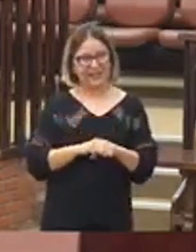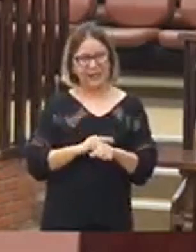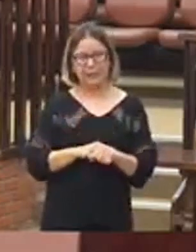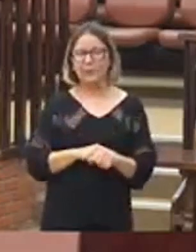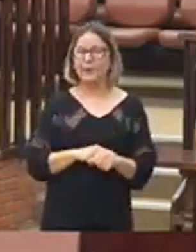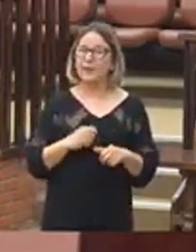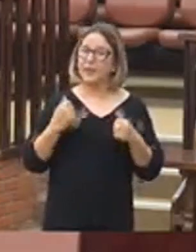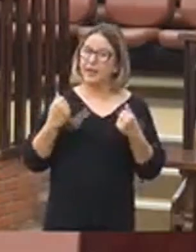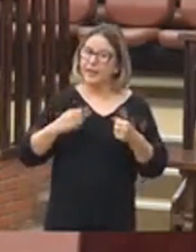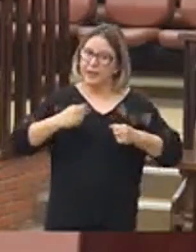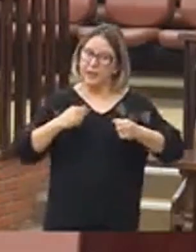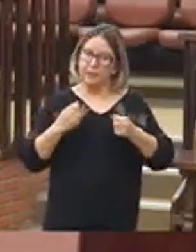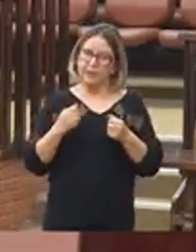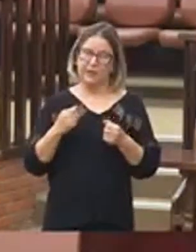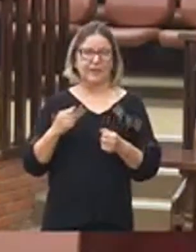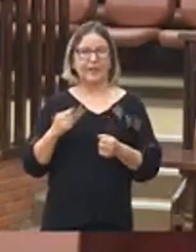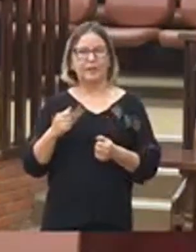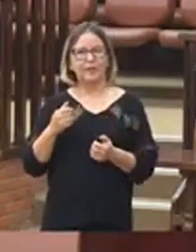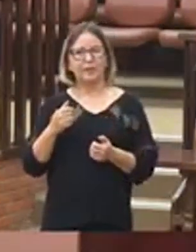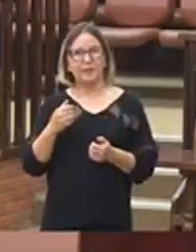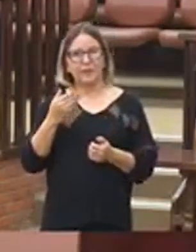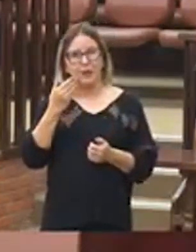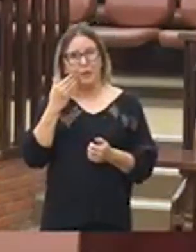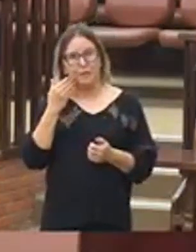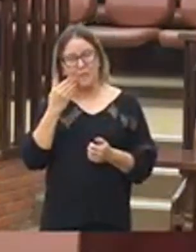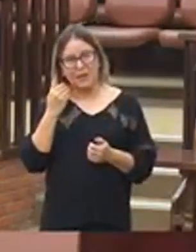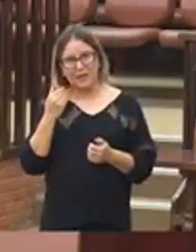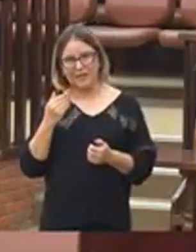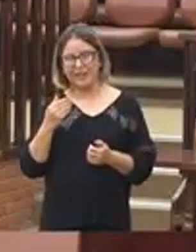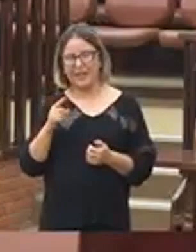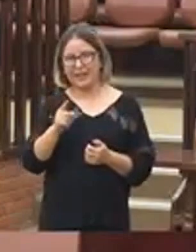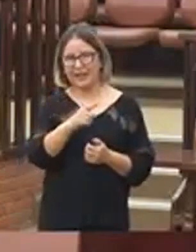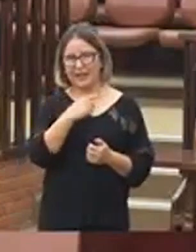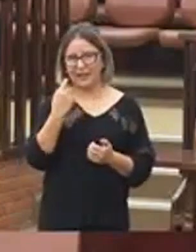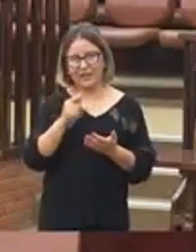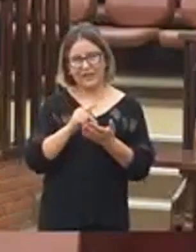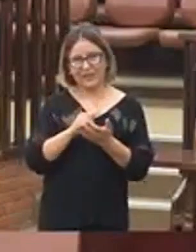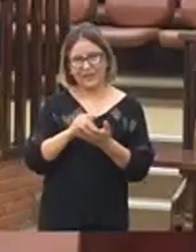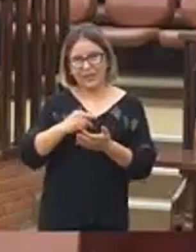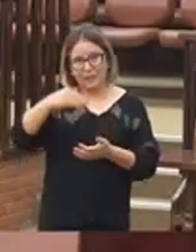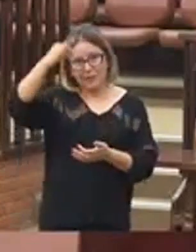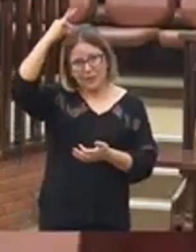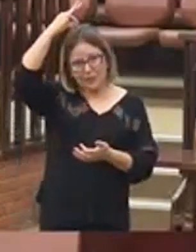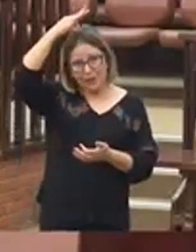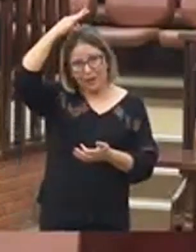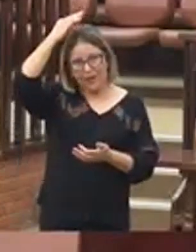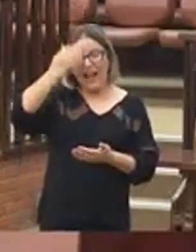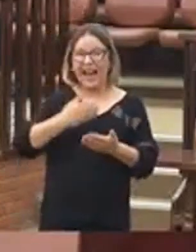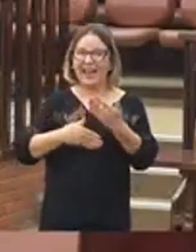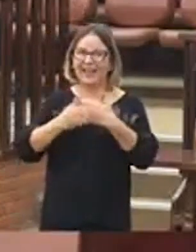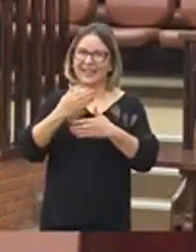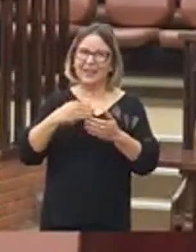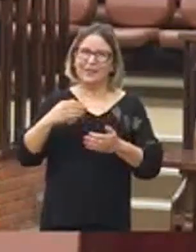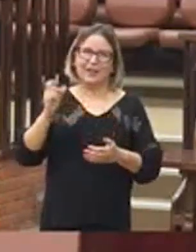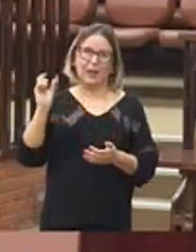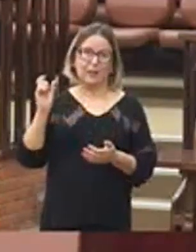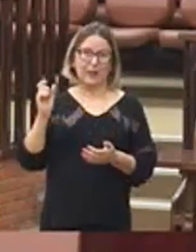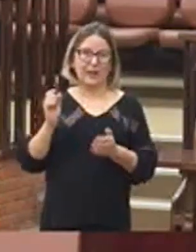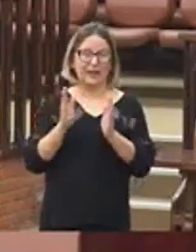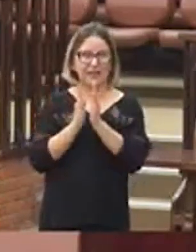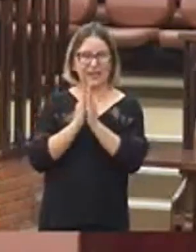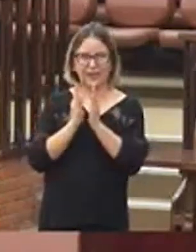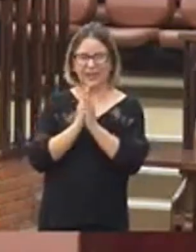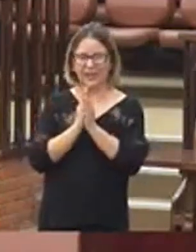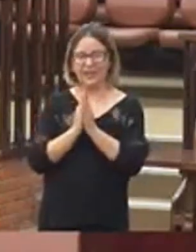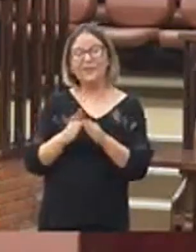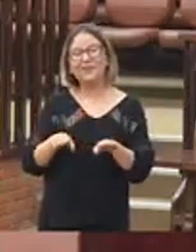a imunidade espiritual, a nossa imunidade espiritual por meio da palavra, por meio da oração,